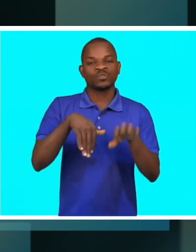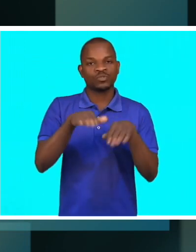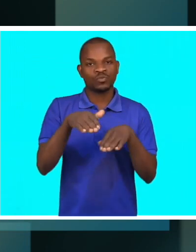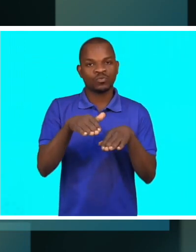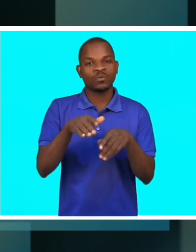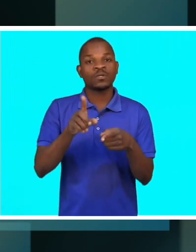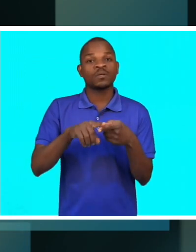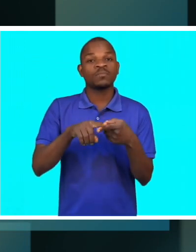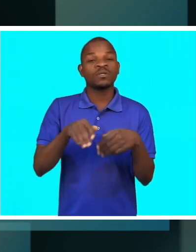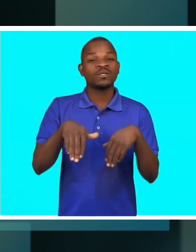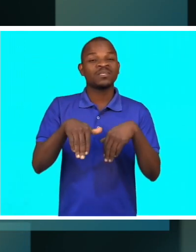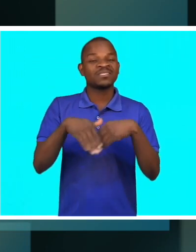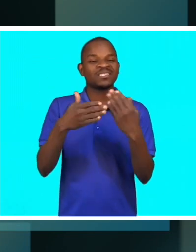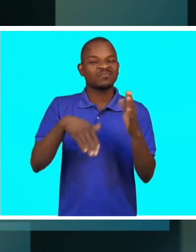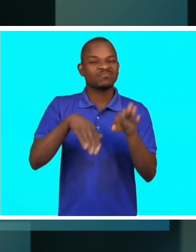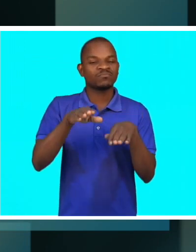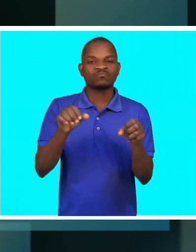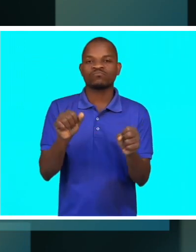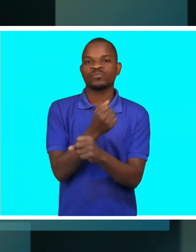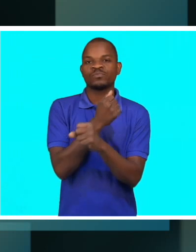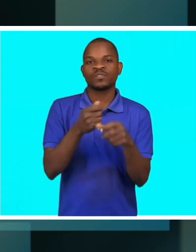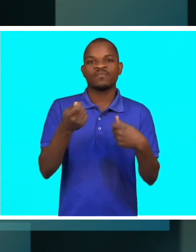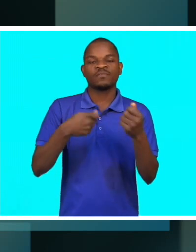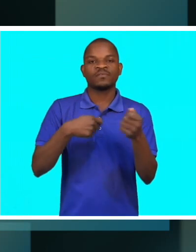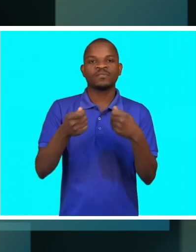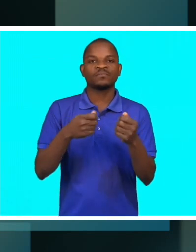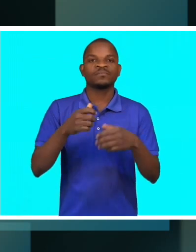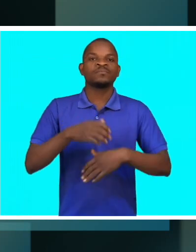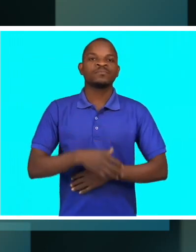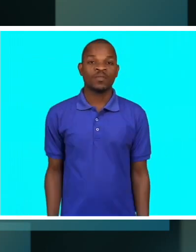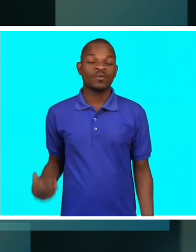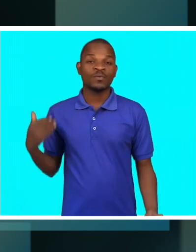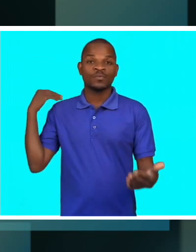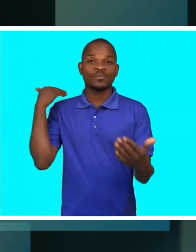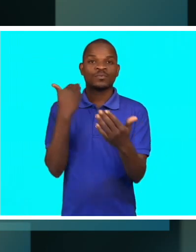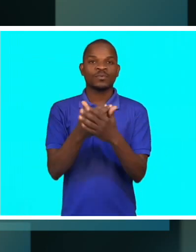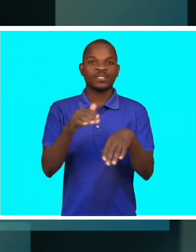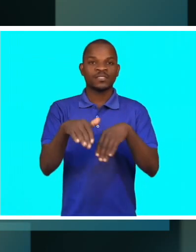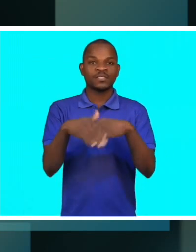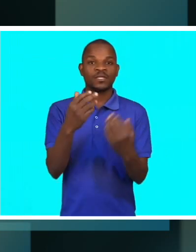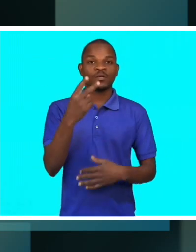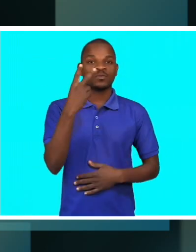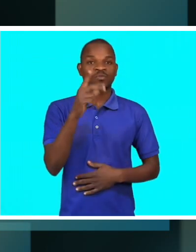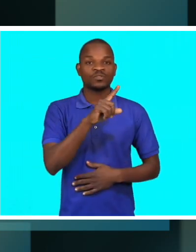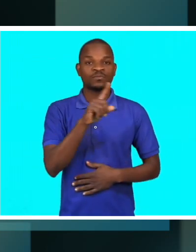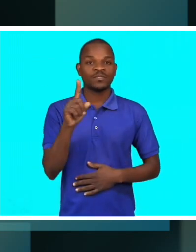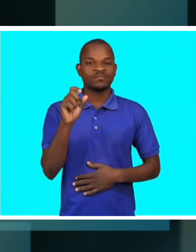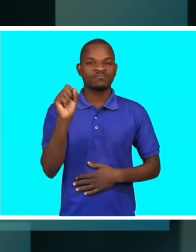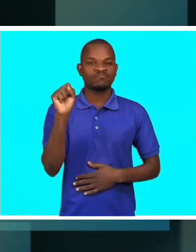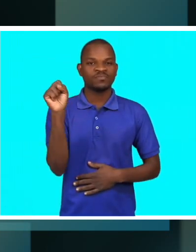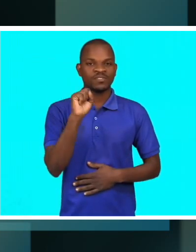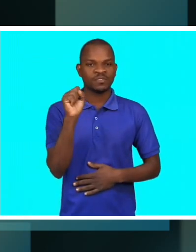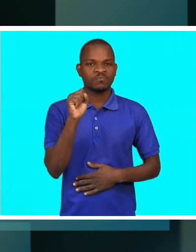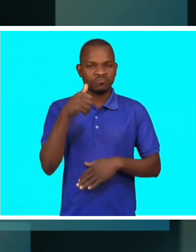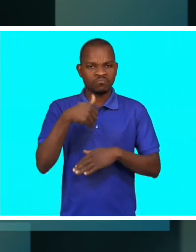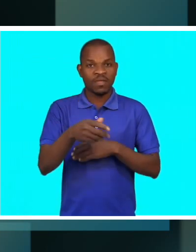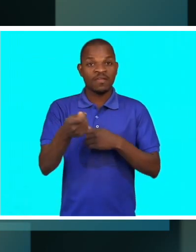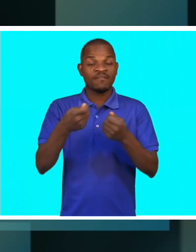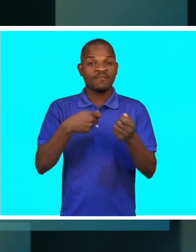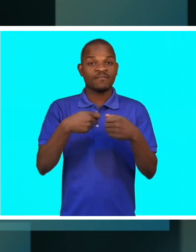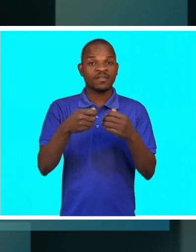encontro sendo que no dia do jogo não é permitida a venda. Até dia 2 de setembro estarão à venda os